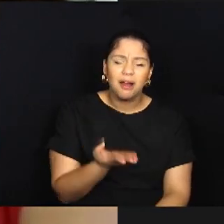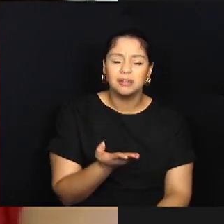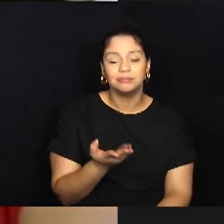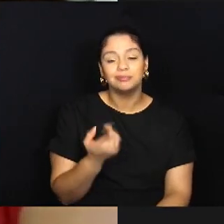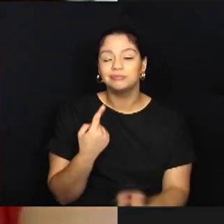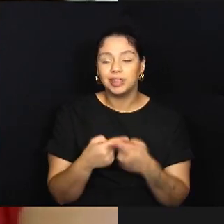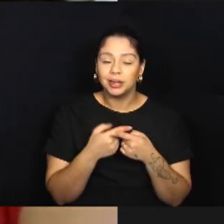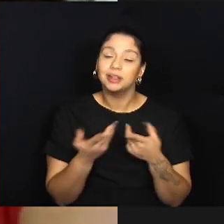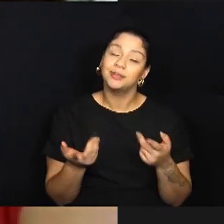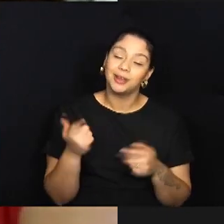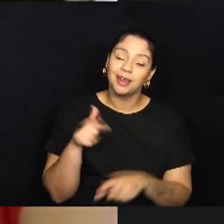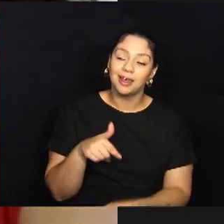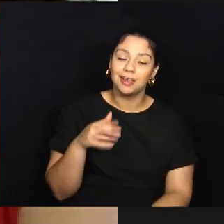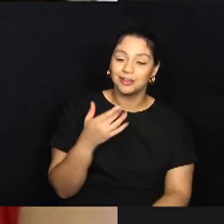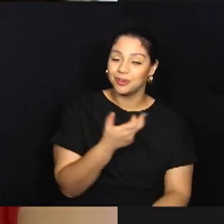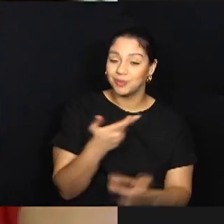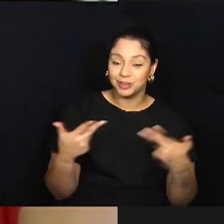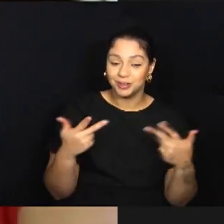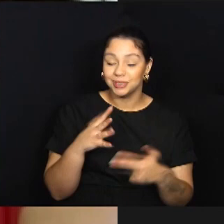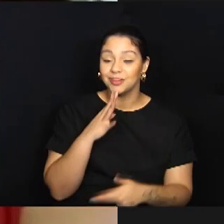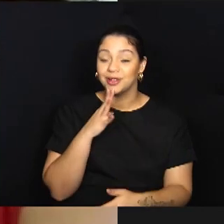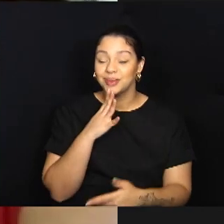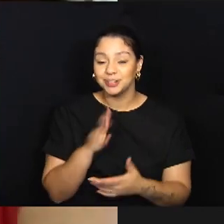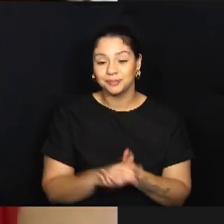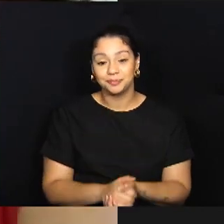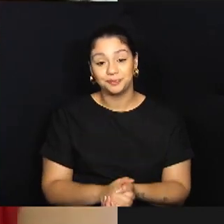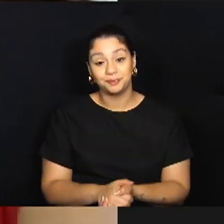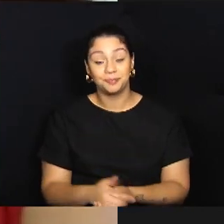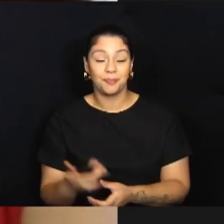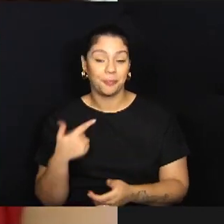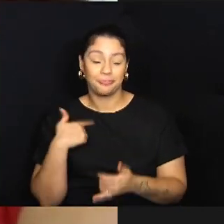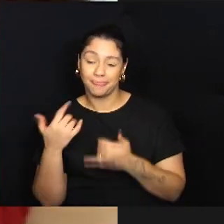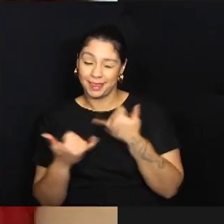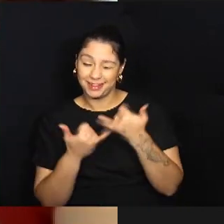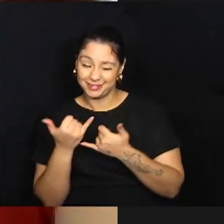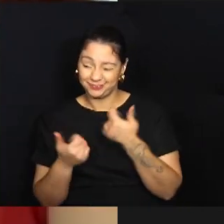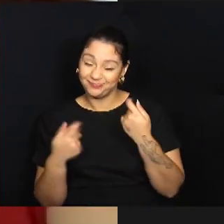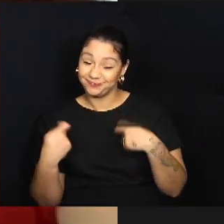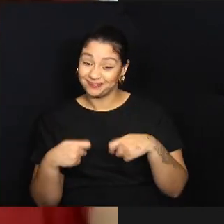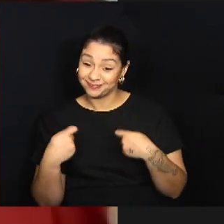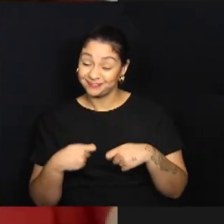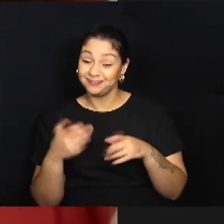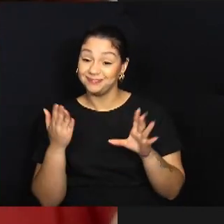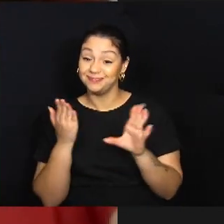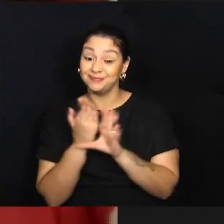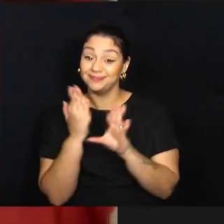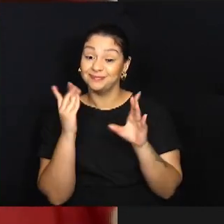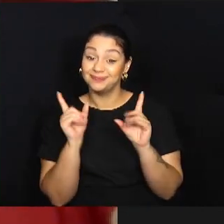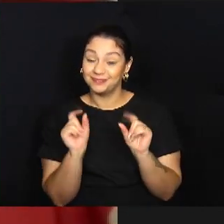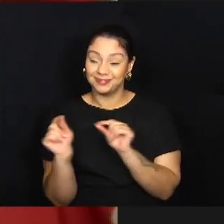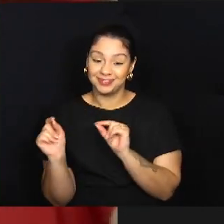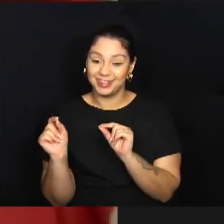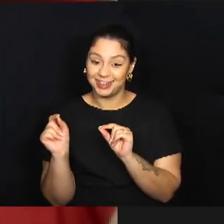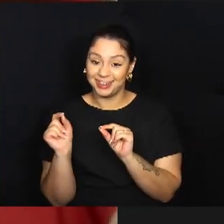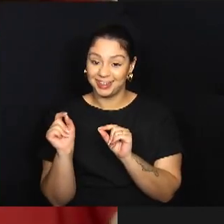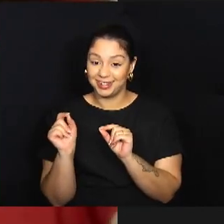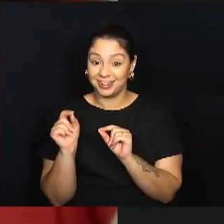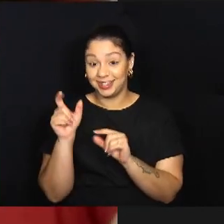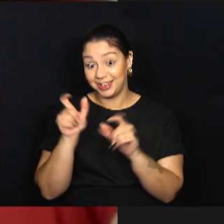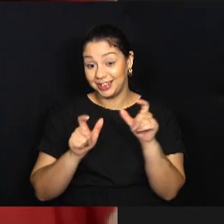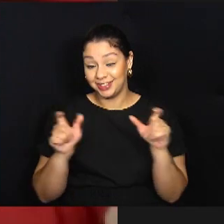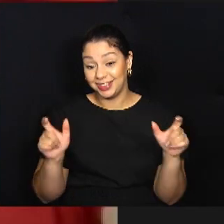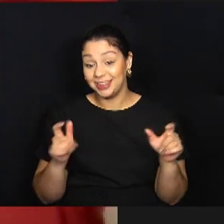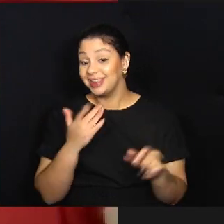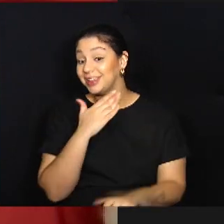Enfim, viver essas coisas. Eu só brinco que a gente precisa começar a achar figuras que não morreram há